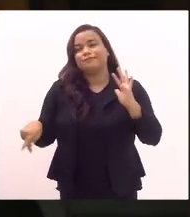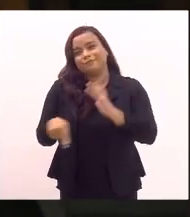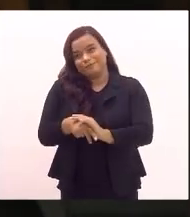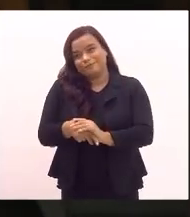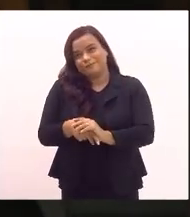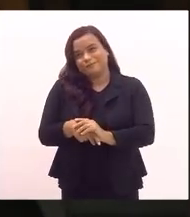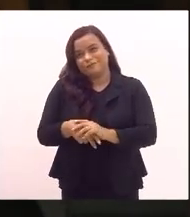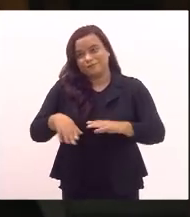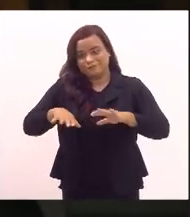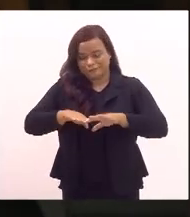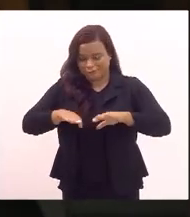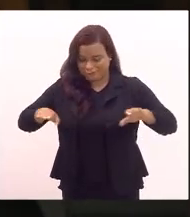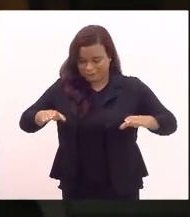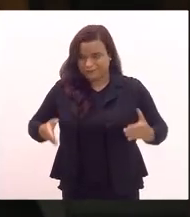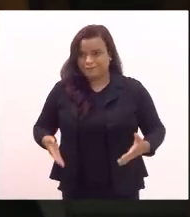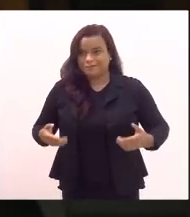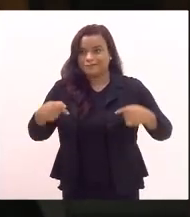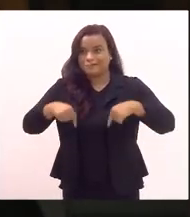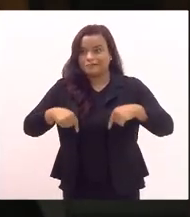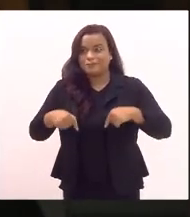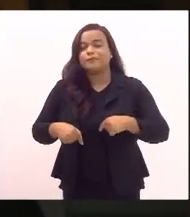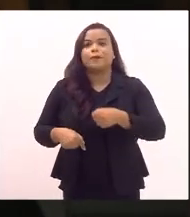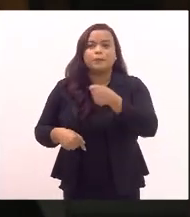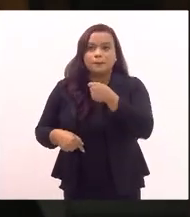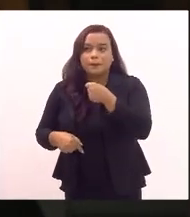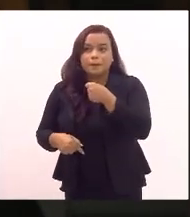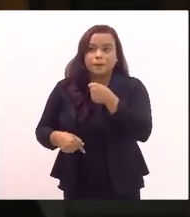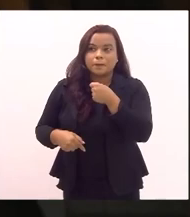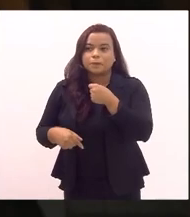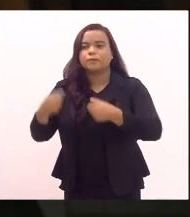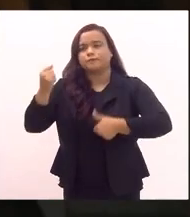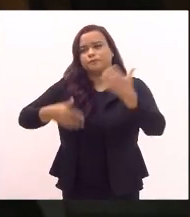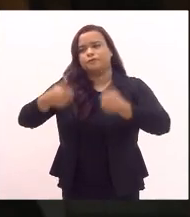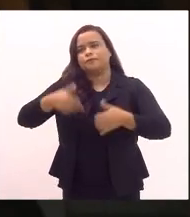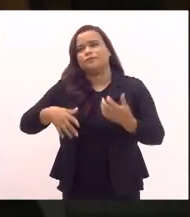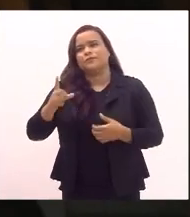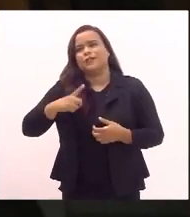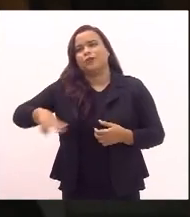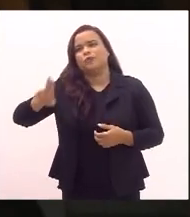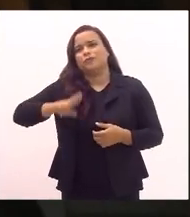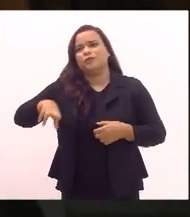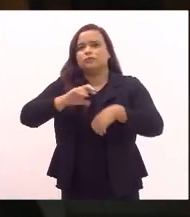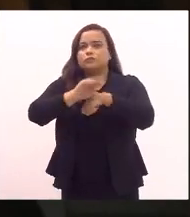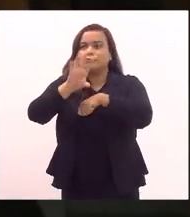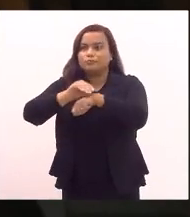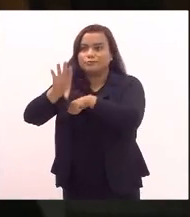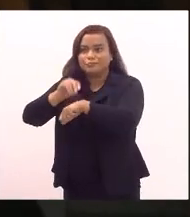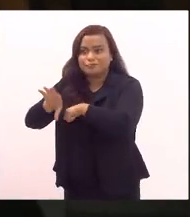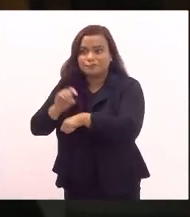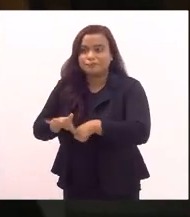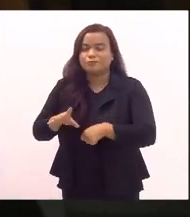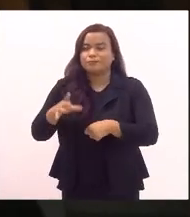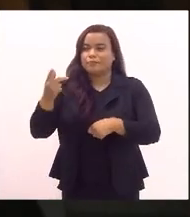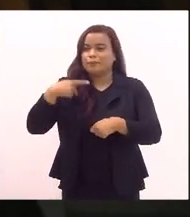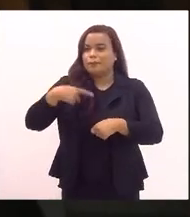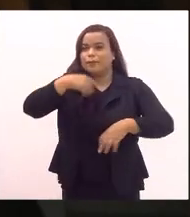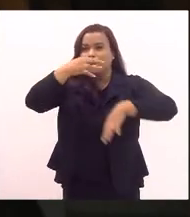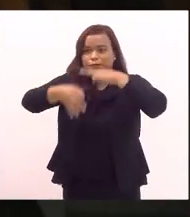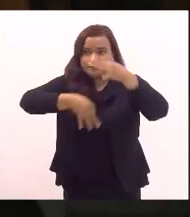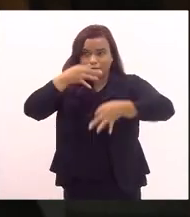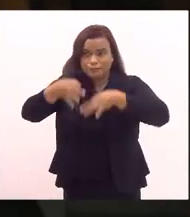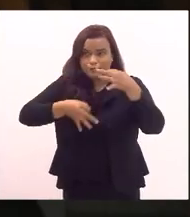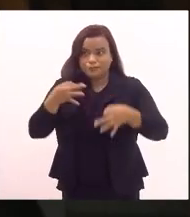E isto é desta bancada com som para emitir juízo de valores